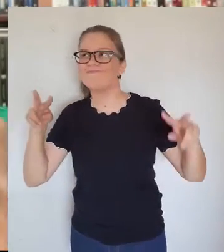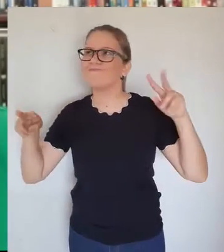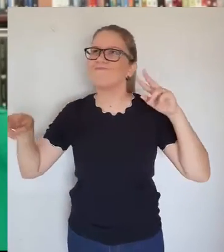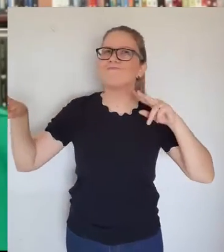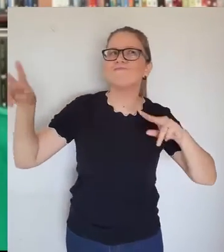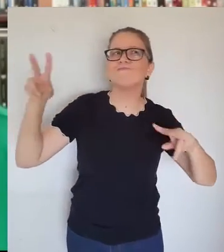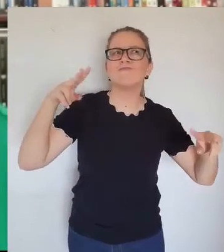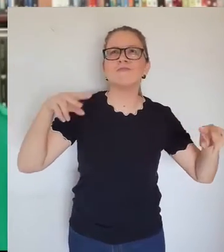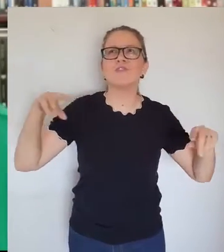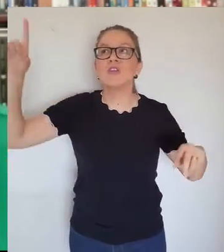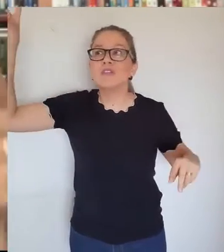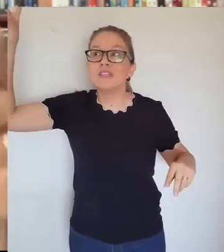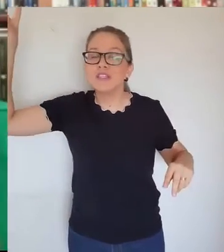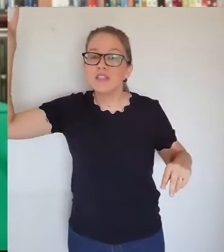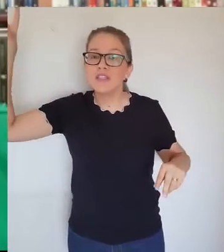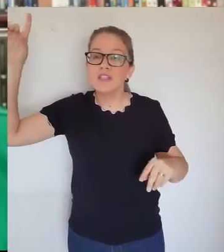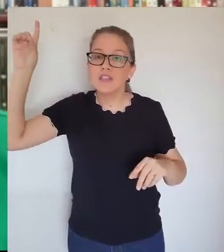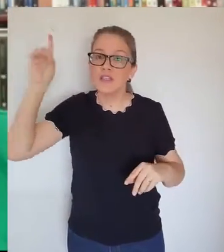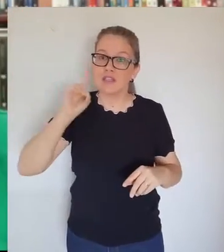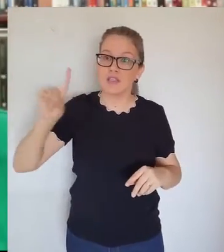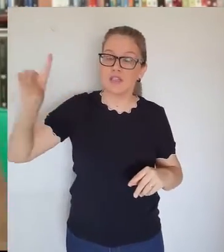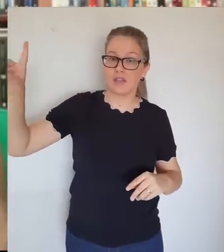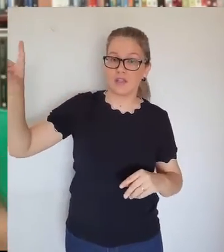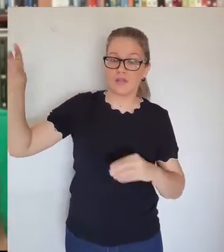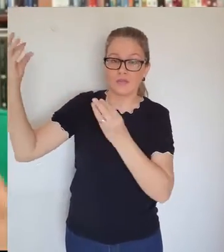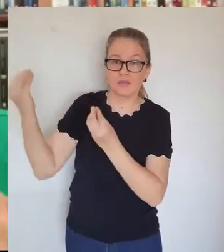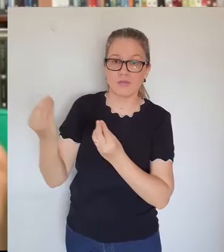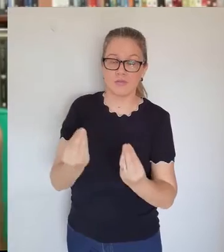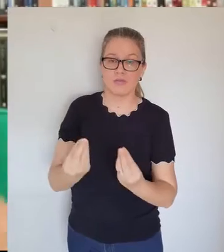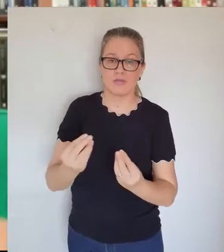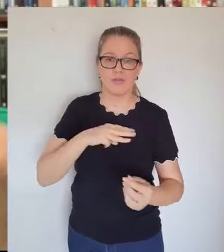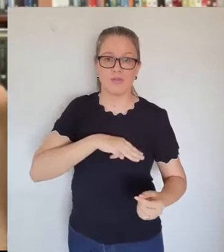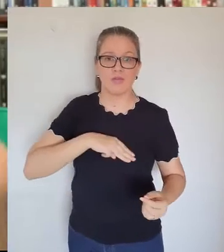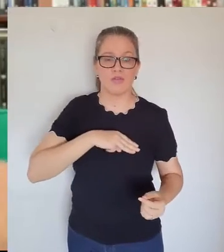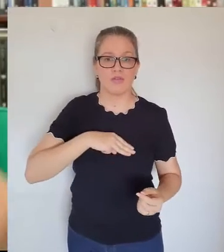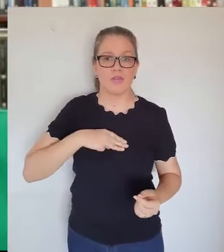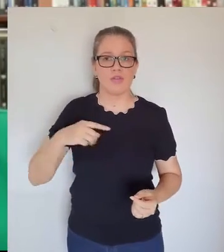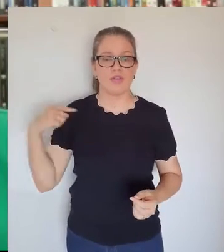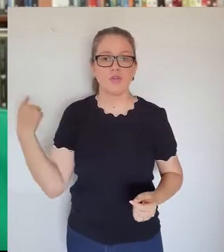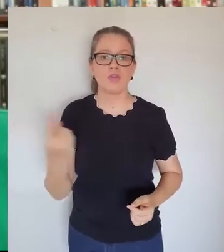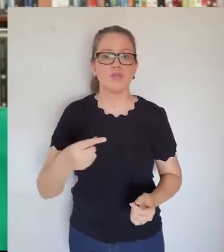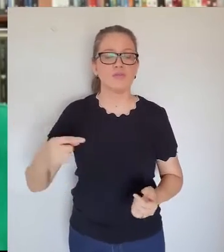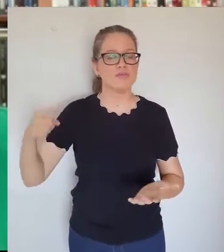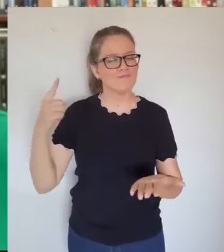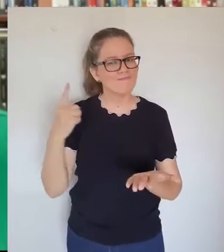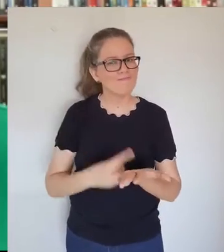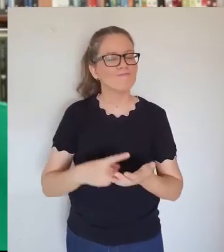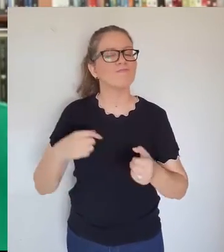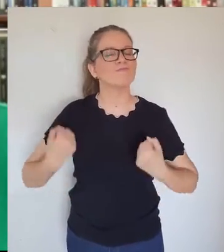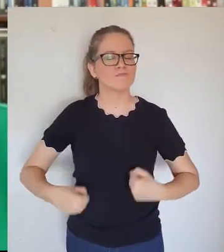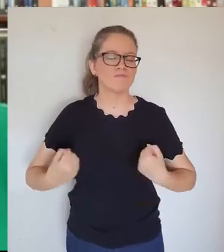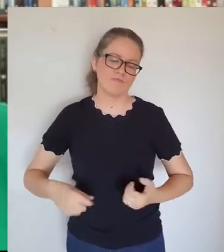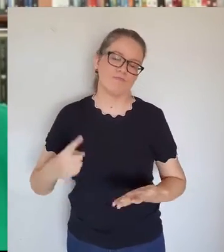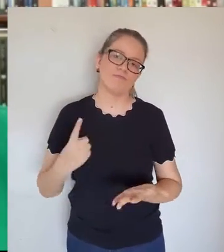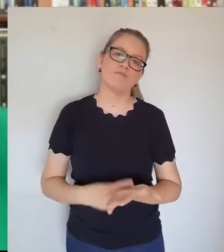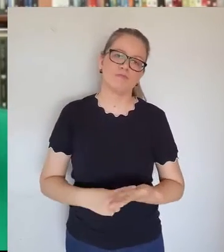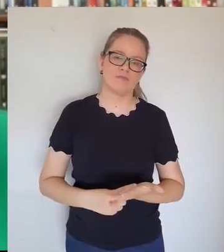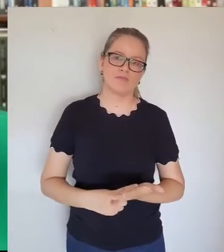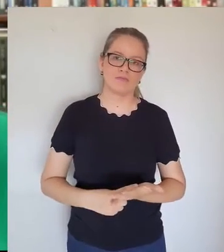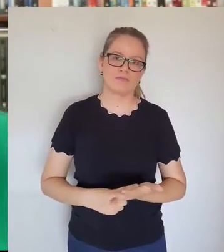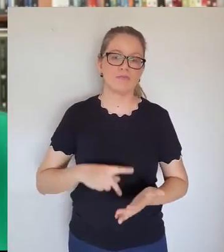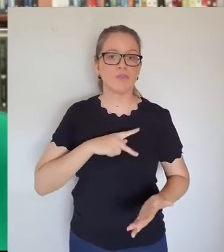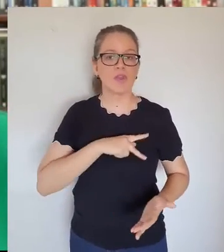ficar desatentos. Deus nos confiou um ministério e nós precisamos cumpri-lo cabalmente. Paulo termina a carta com a